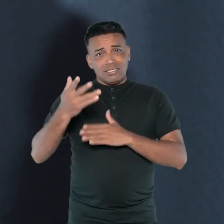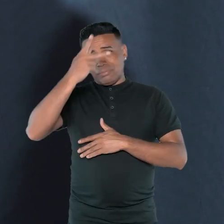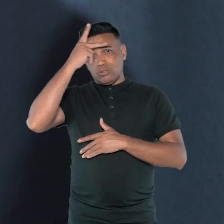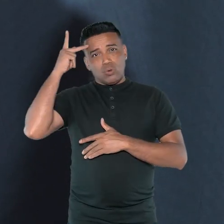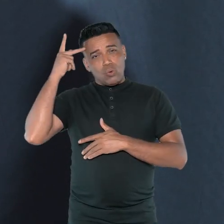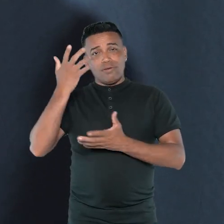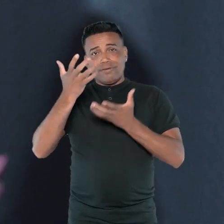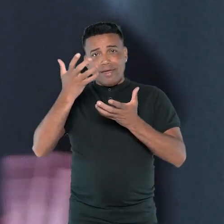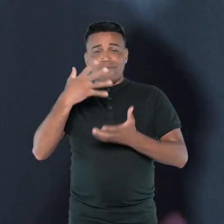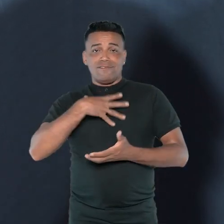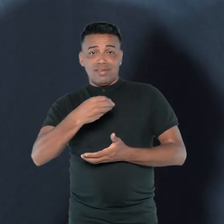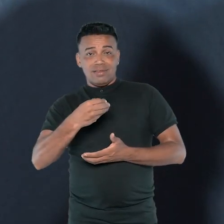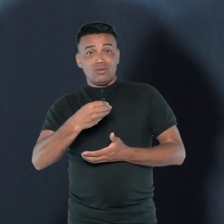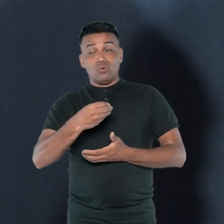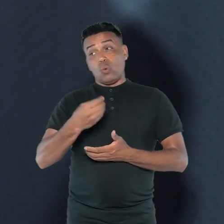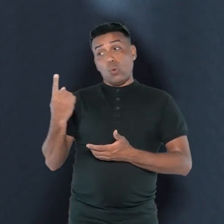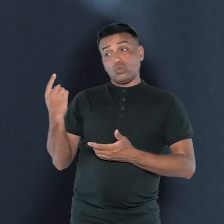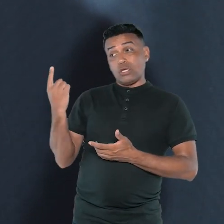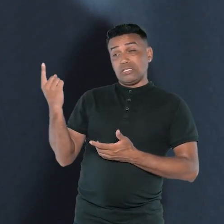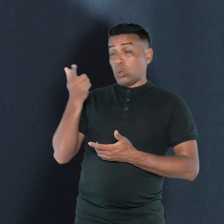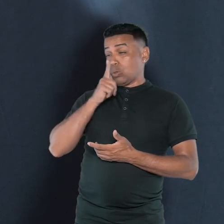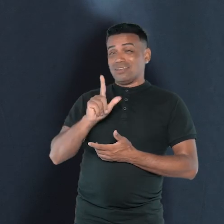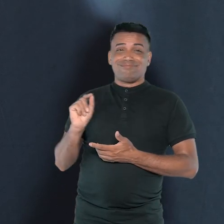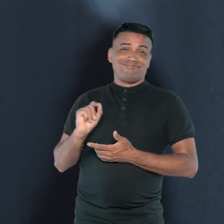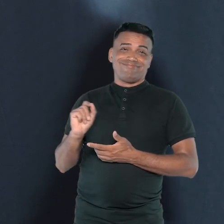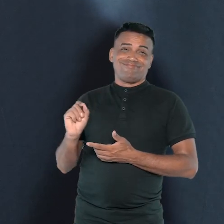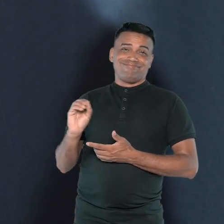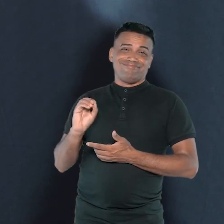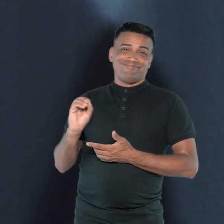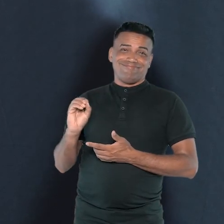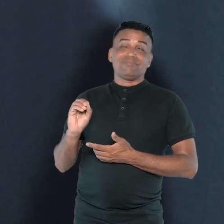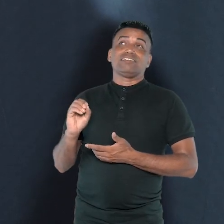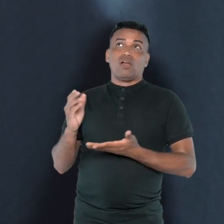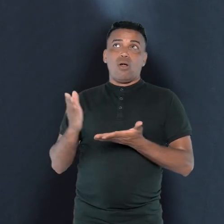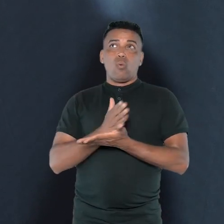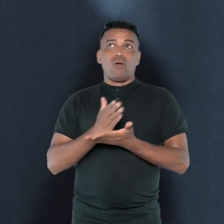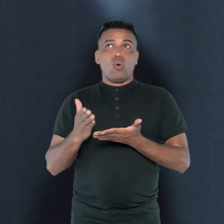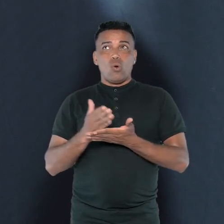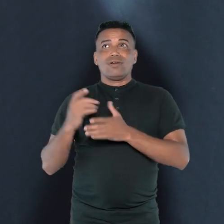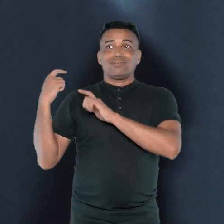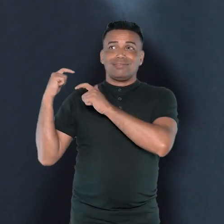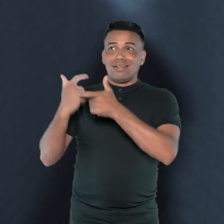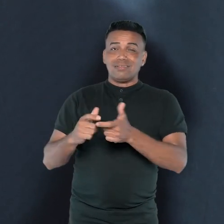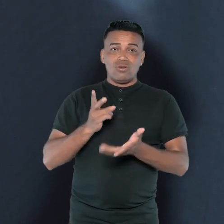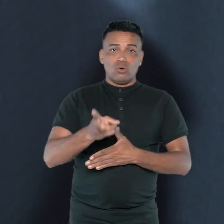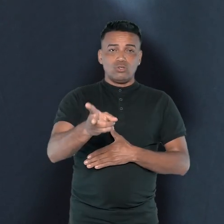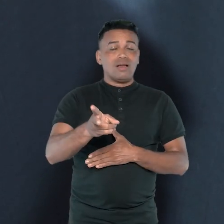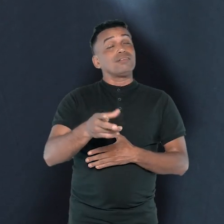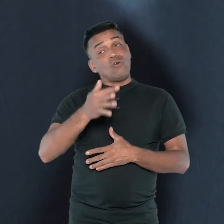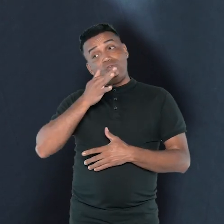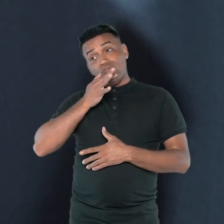não consegue, um sozinho não consegue fazer nada, alguma coisa iria se manter. E o Freud fala que